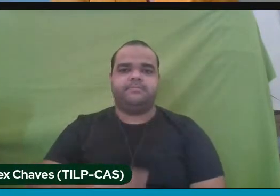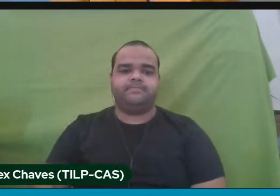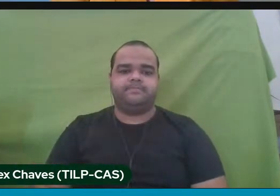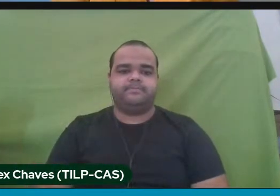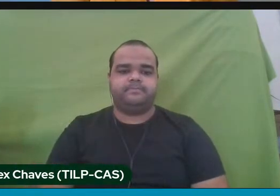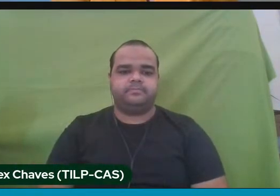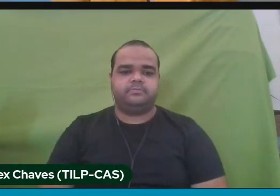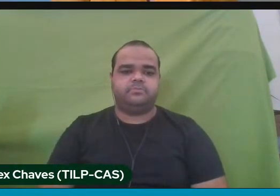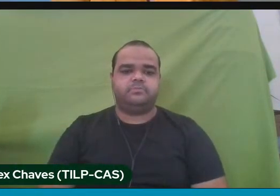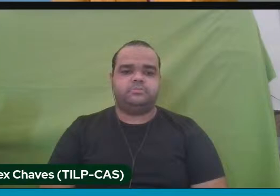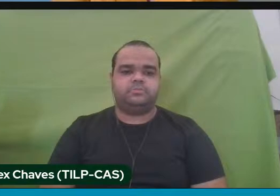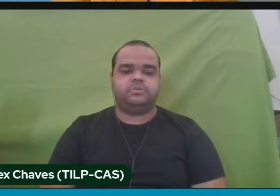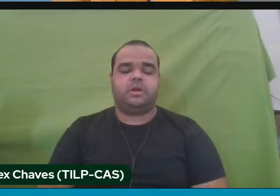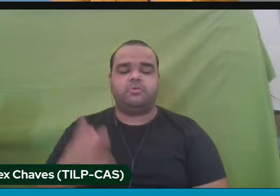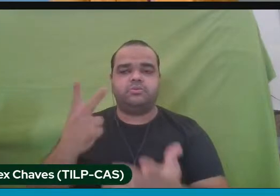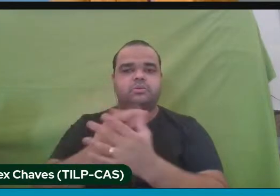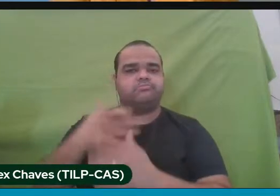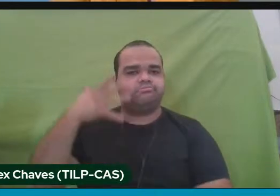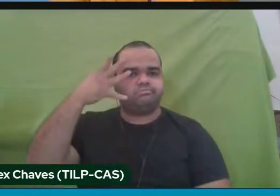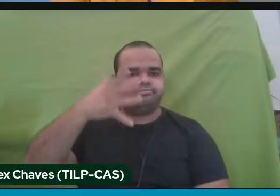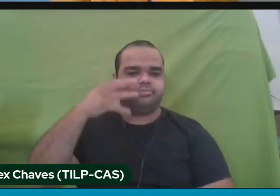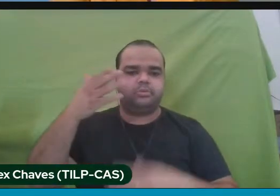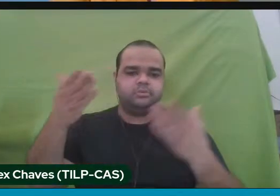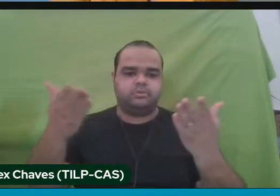com o nosso ciclo de palestras.